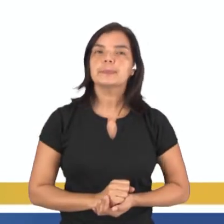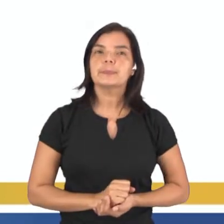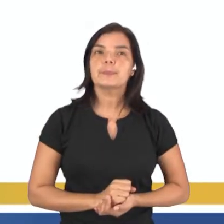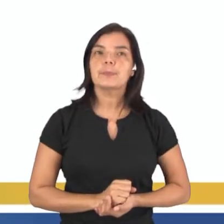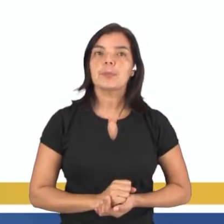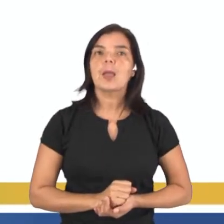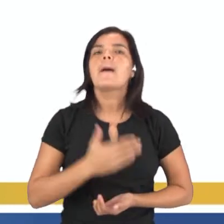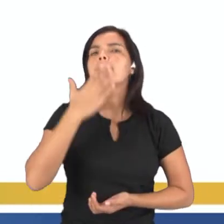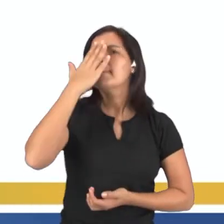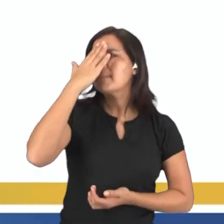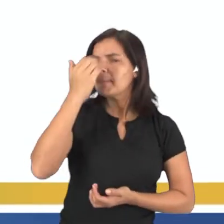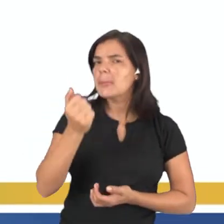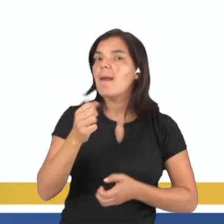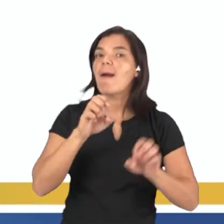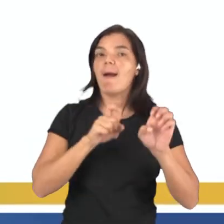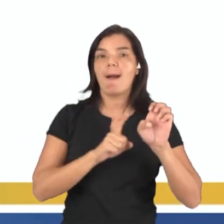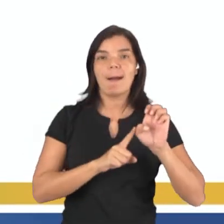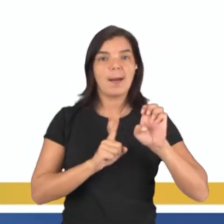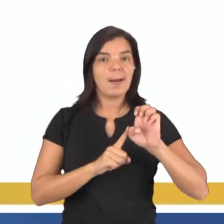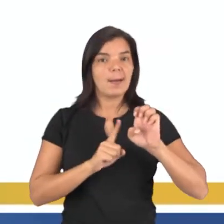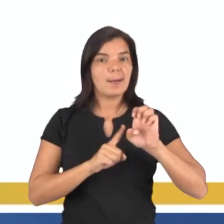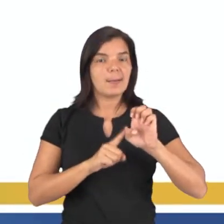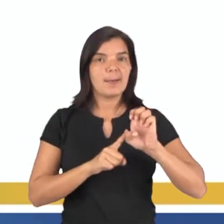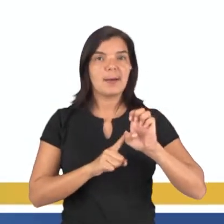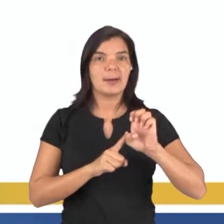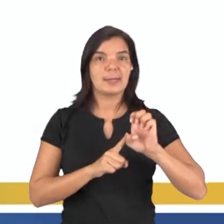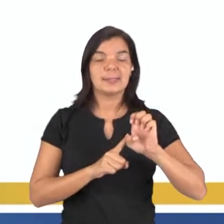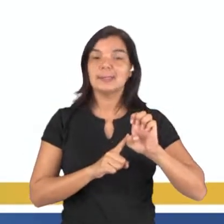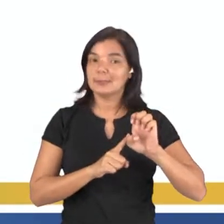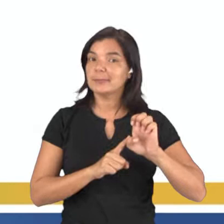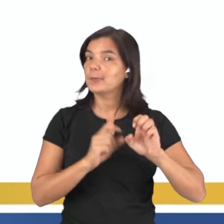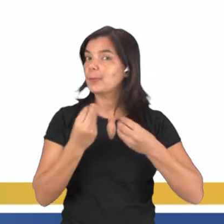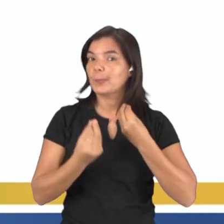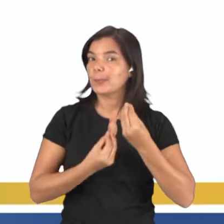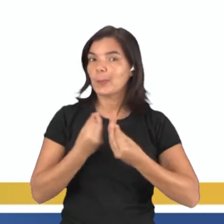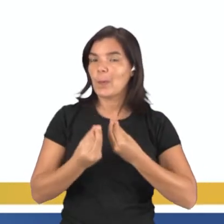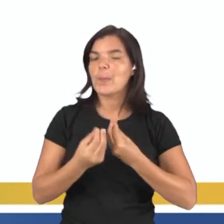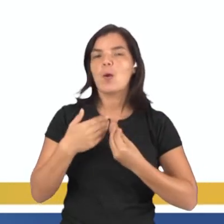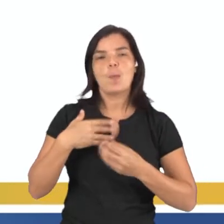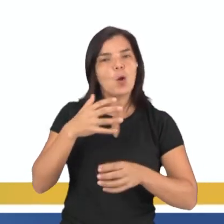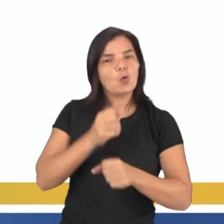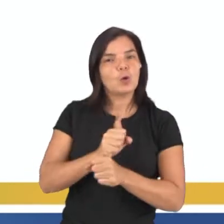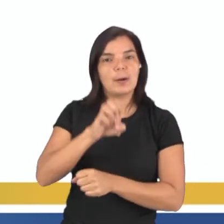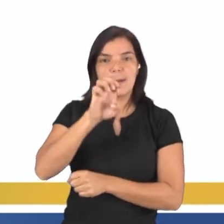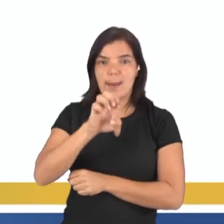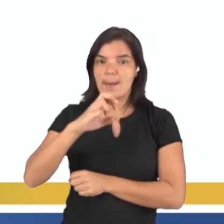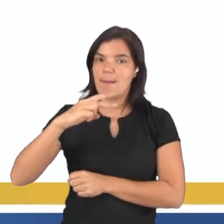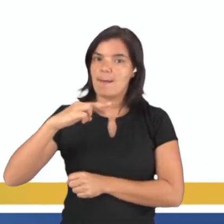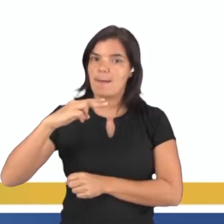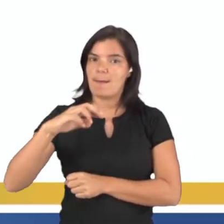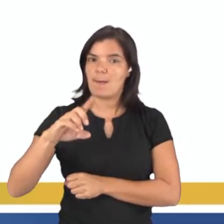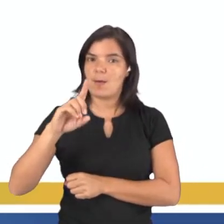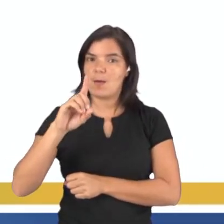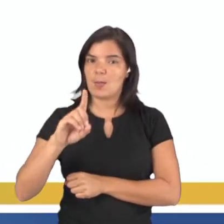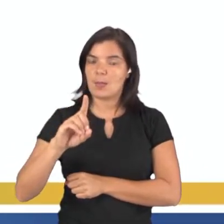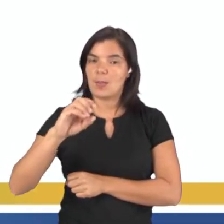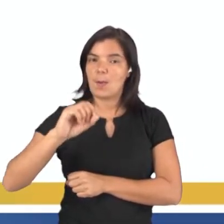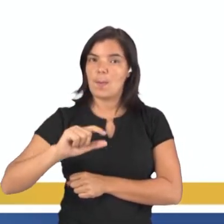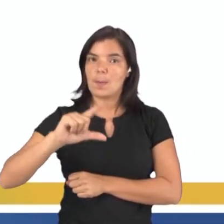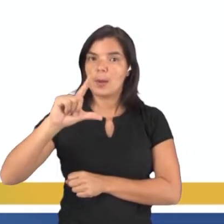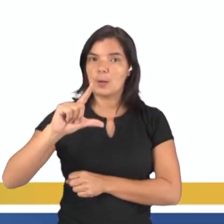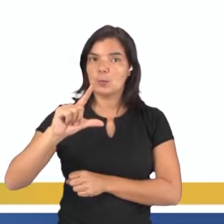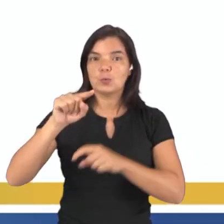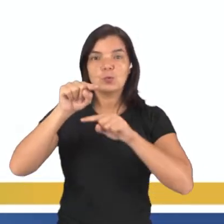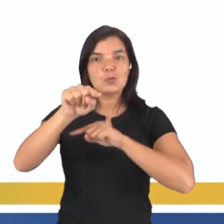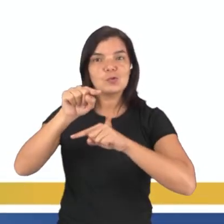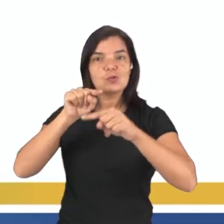escala. Agora, para saber a escala, então o meu cálculo é E é igual a